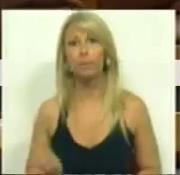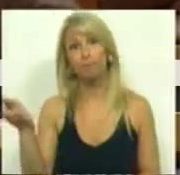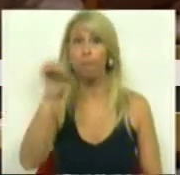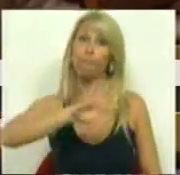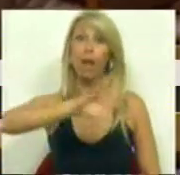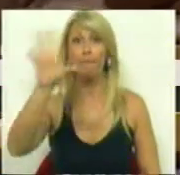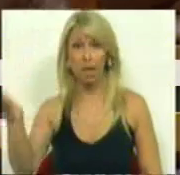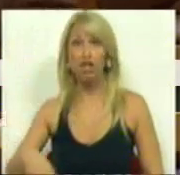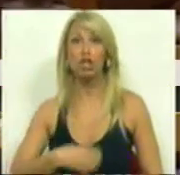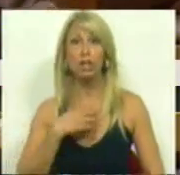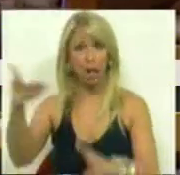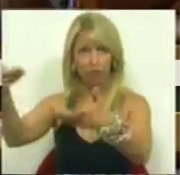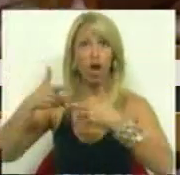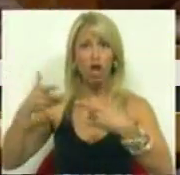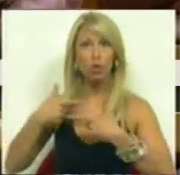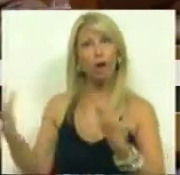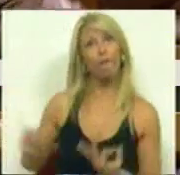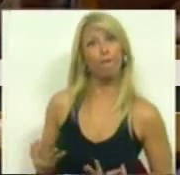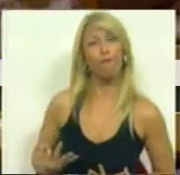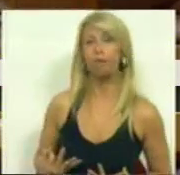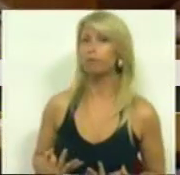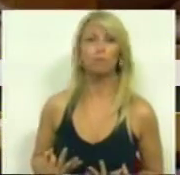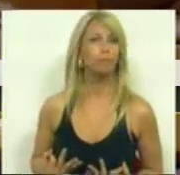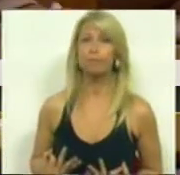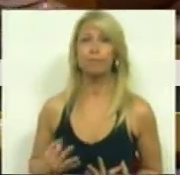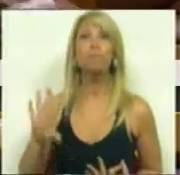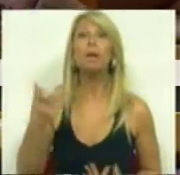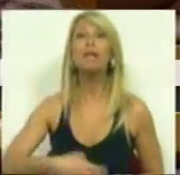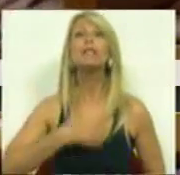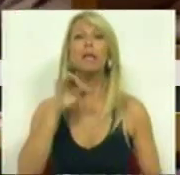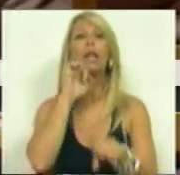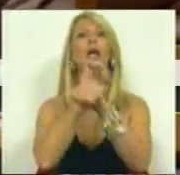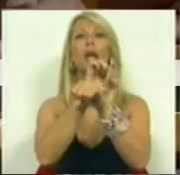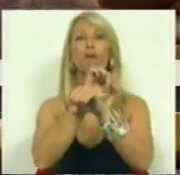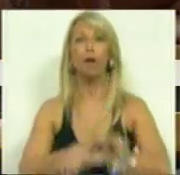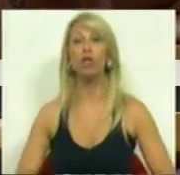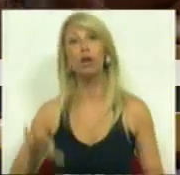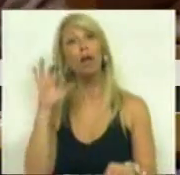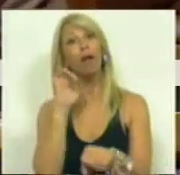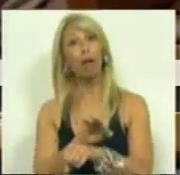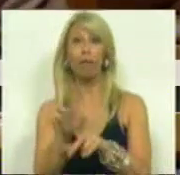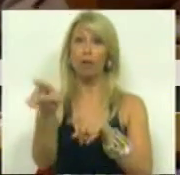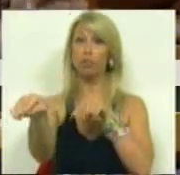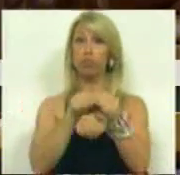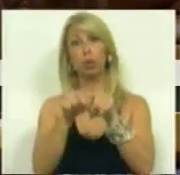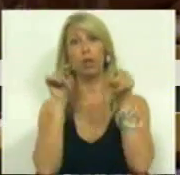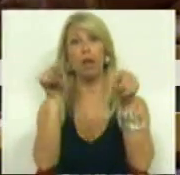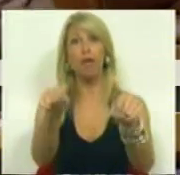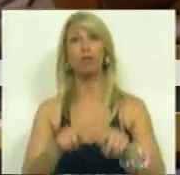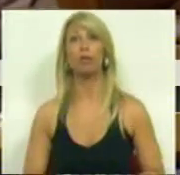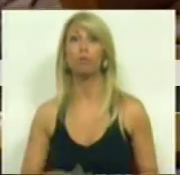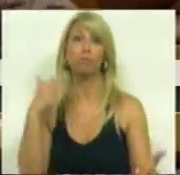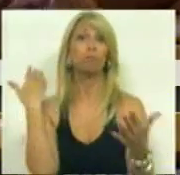sentem resgatados? Não, porque esses países se sentem reféns. Sentem-se reféns destas políticas que